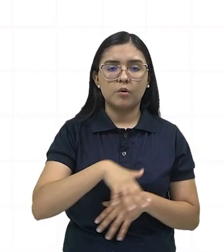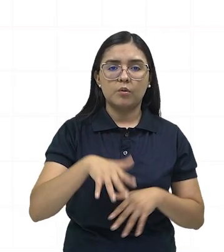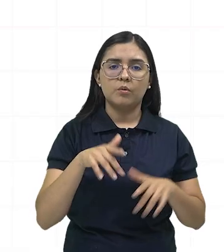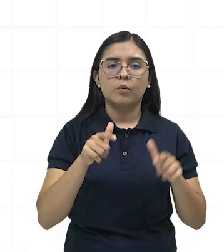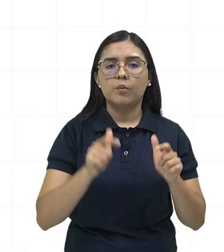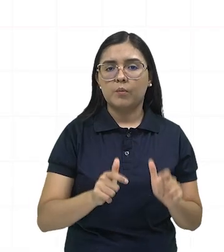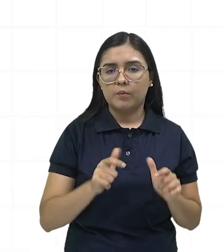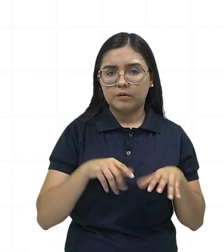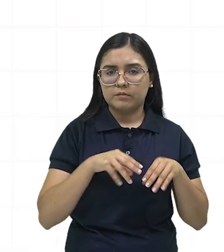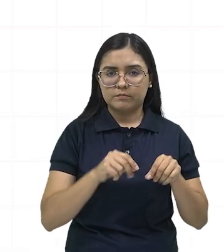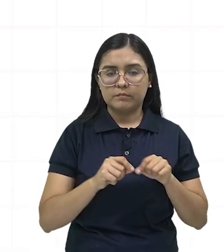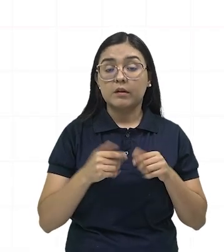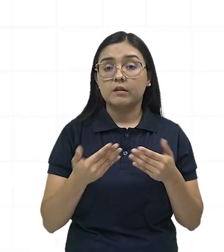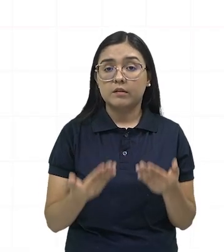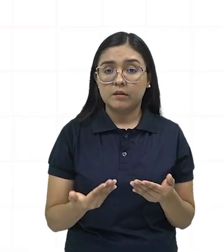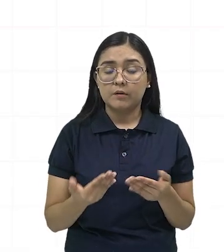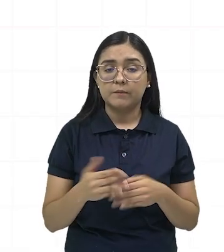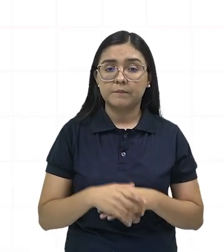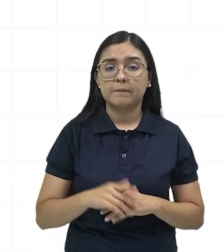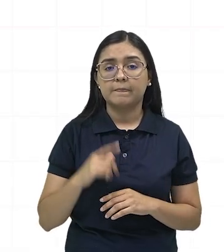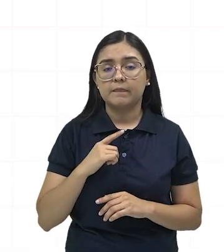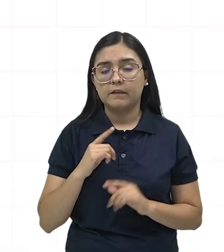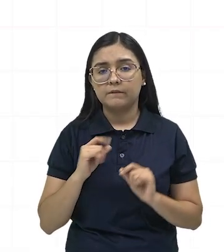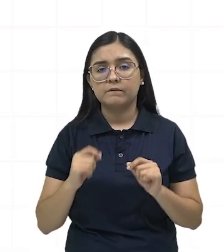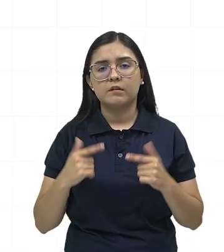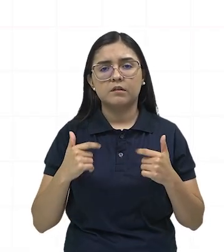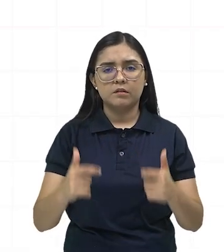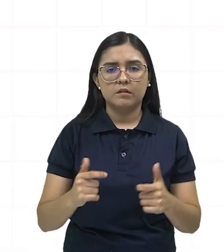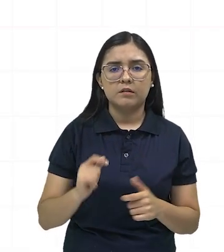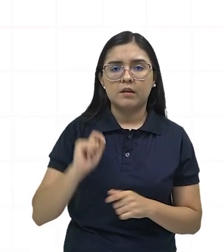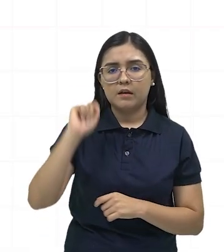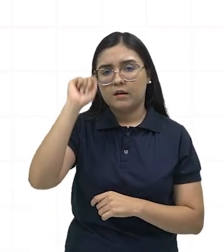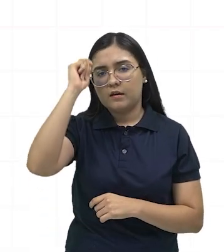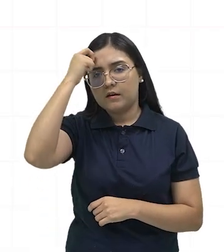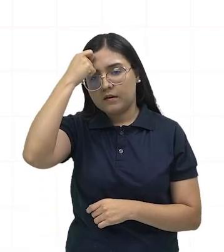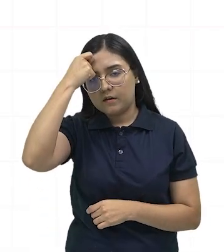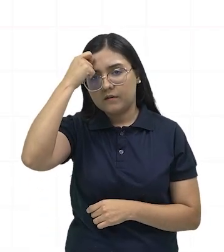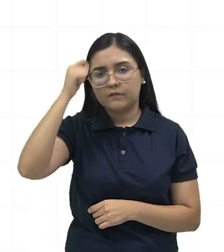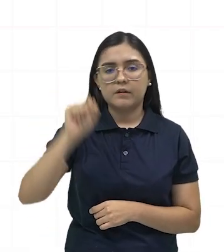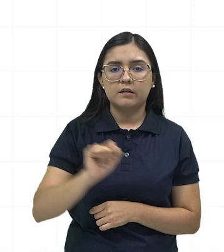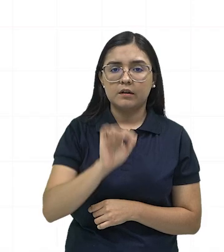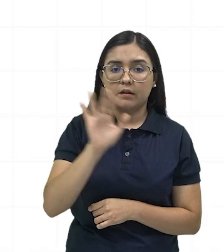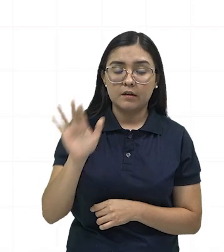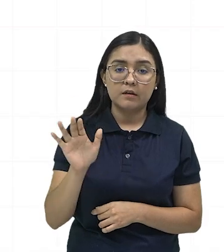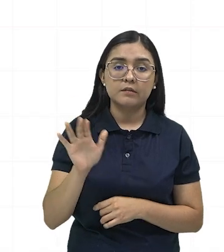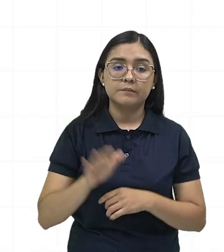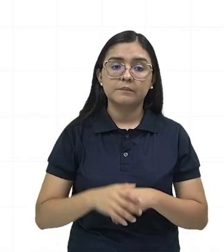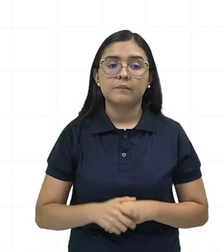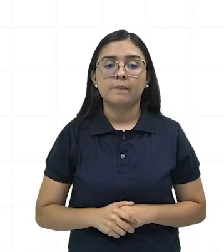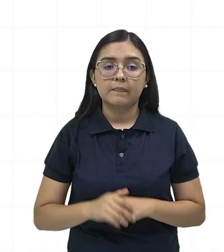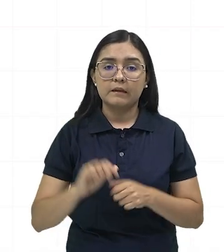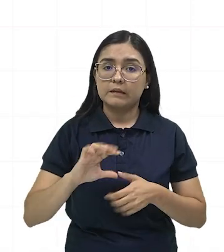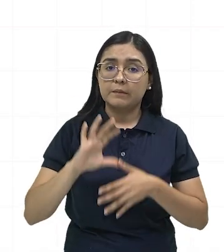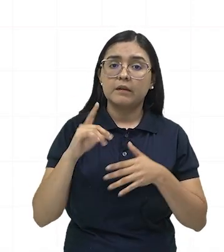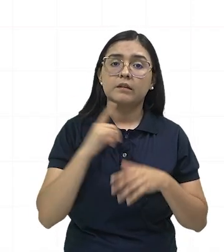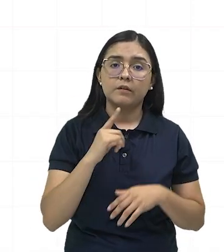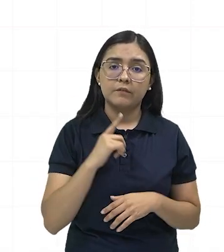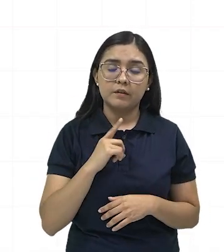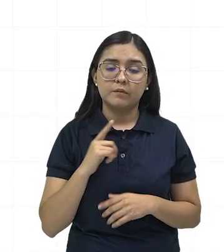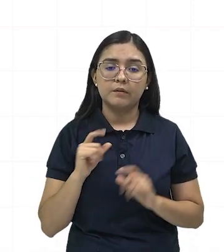Então, nós teremos disputas que ocorreram na África, na Ásia, na América. E tudo isso vai gerar o